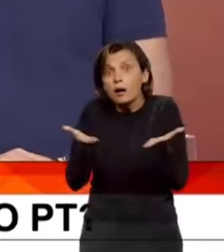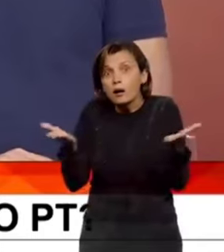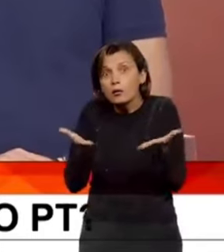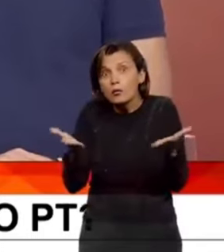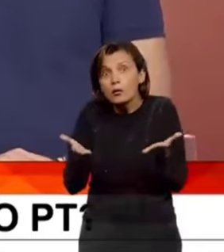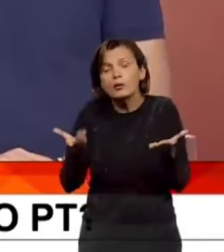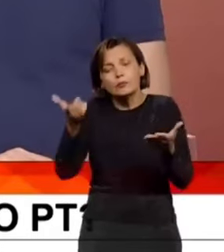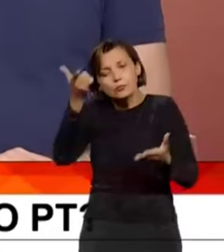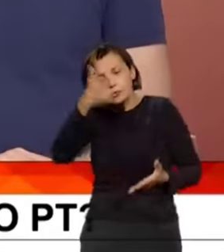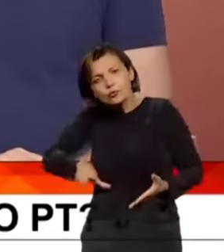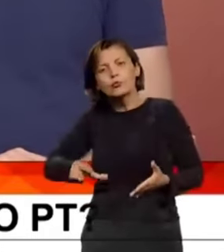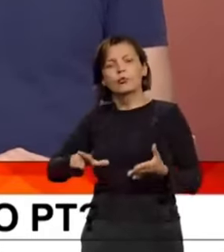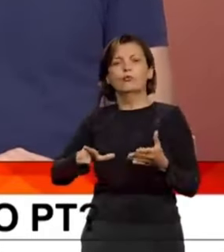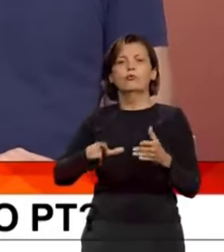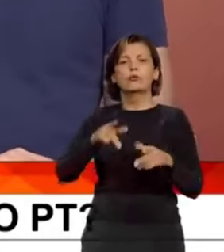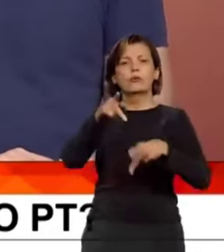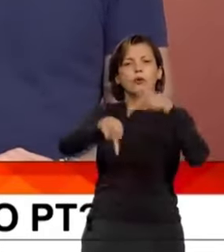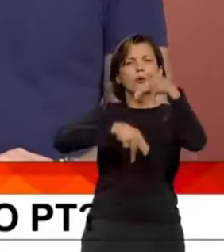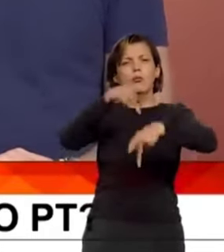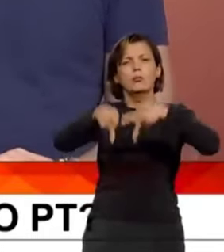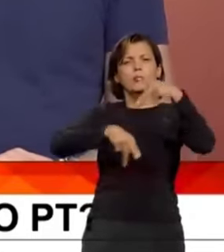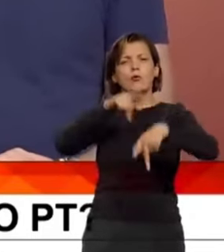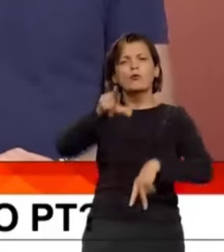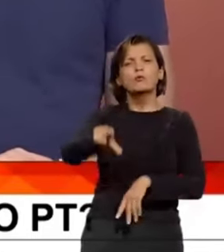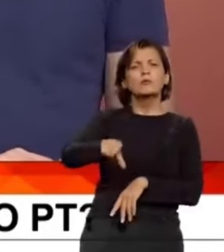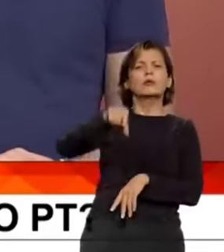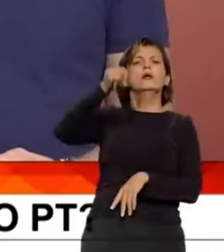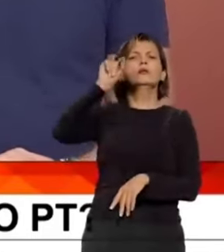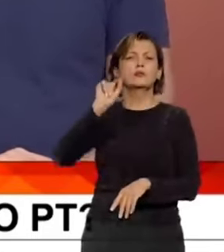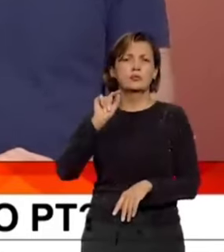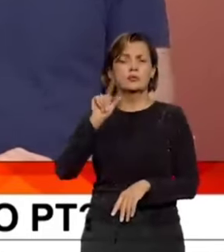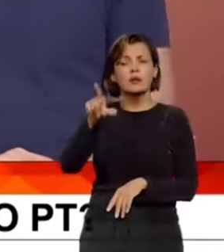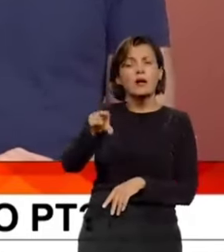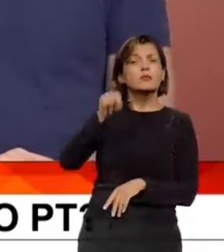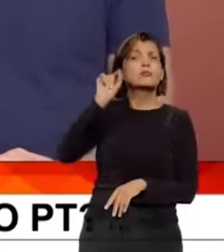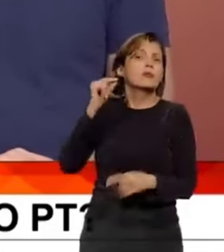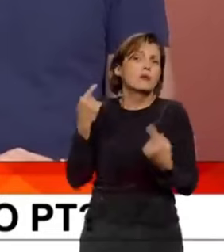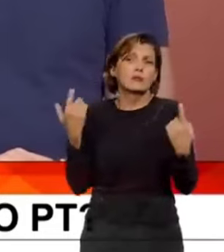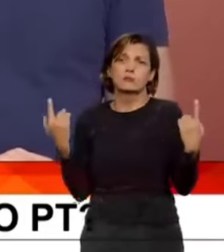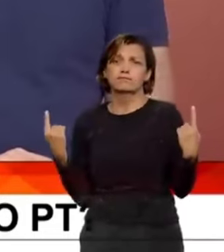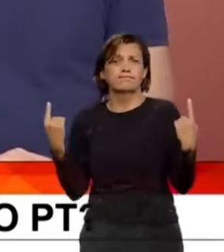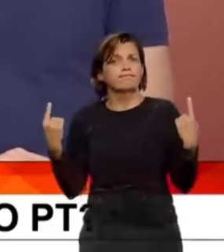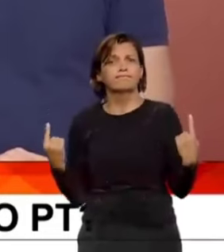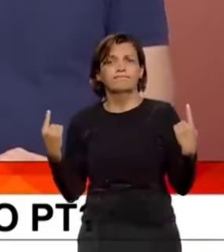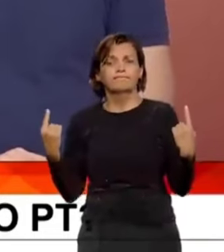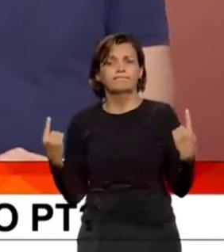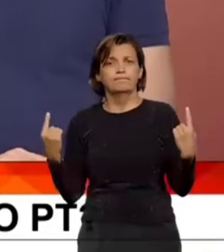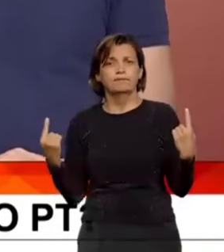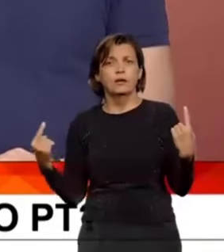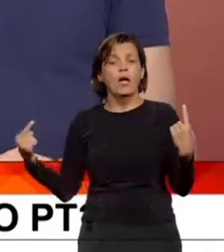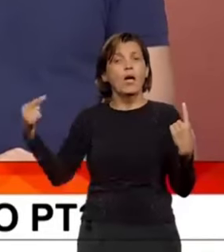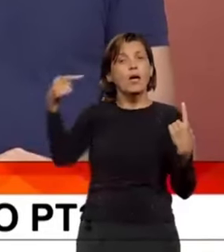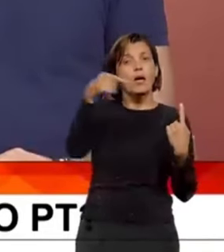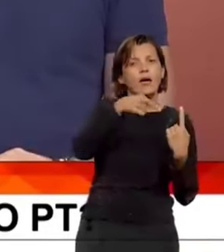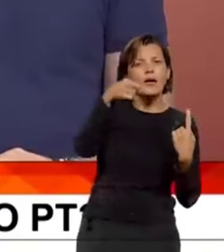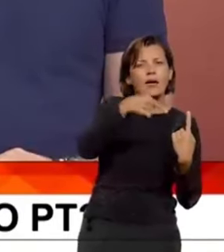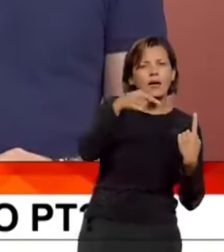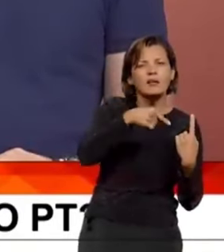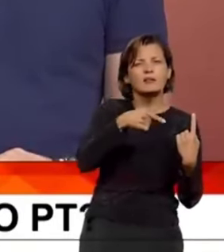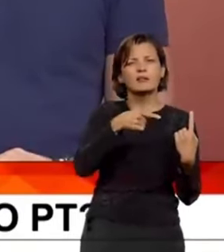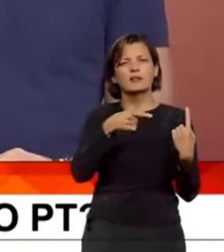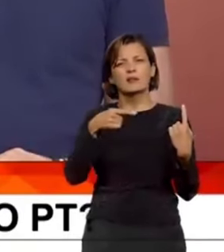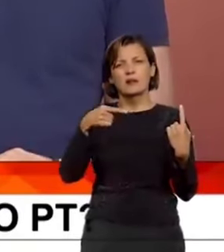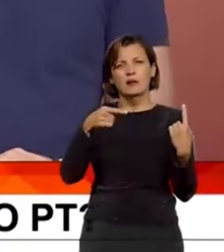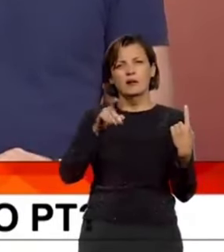da todas as classes sociais de todas as categorias que produzem esse Brasil e outro